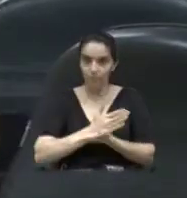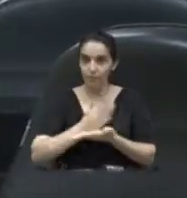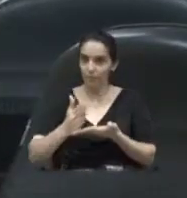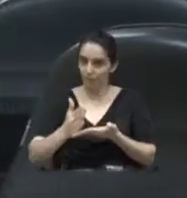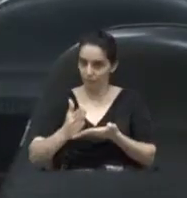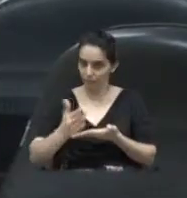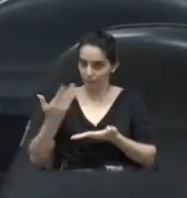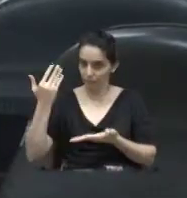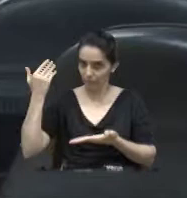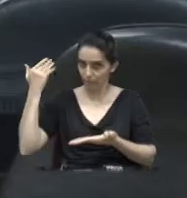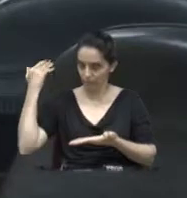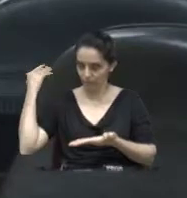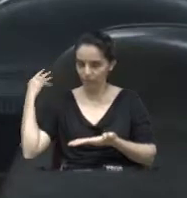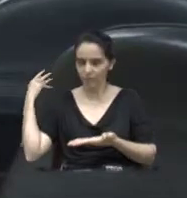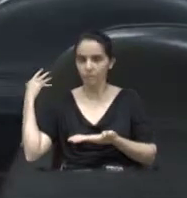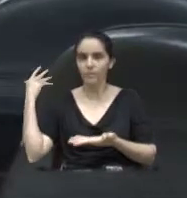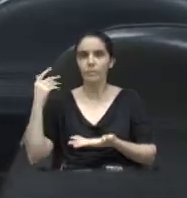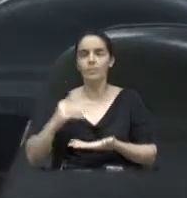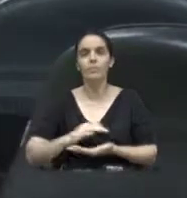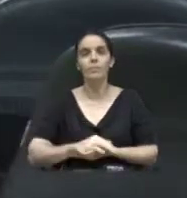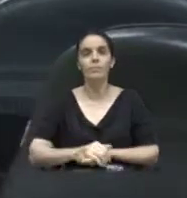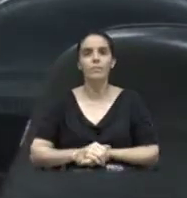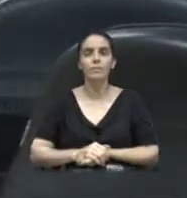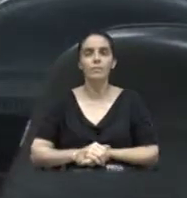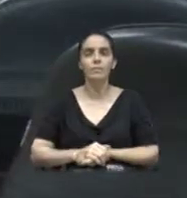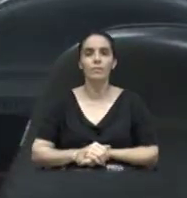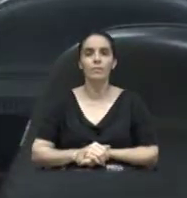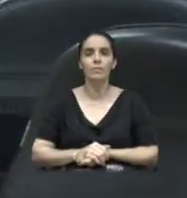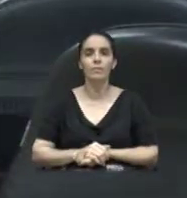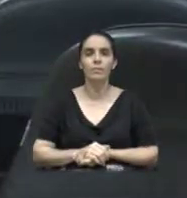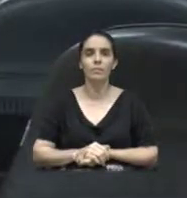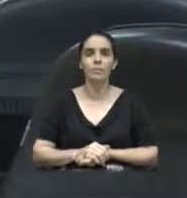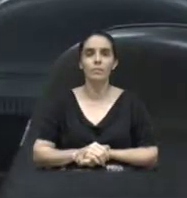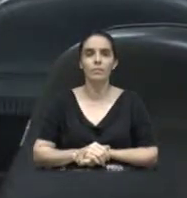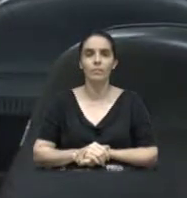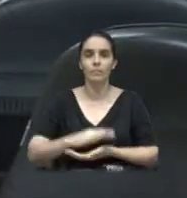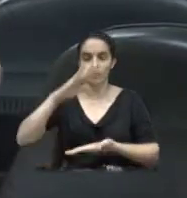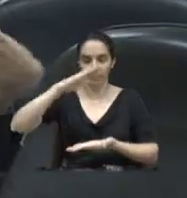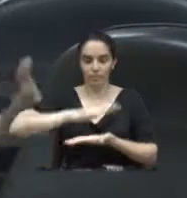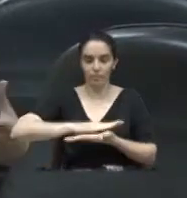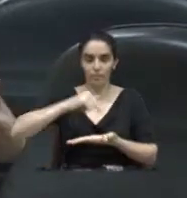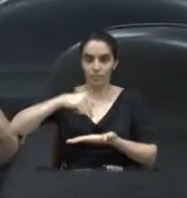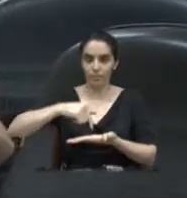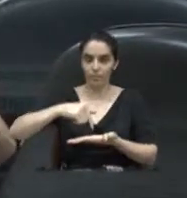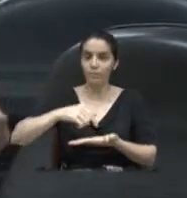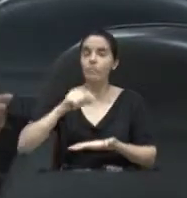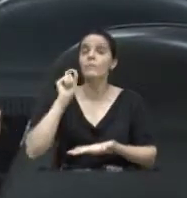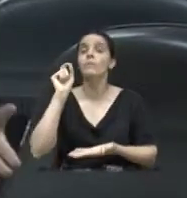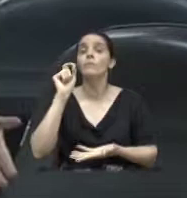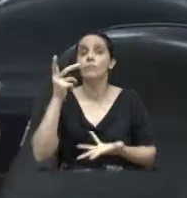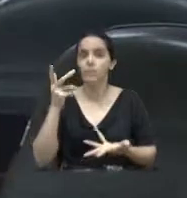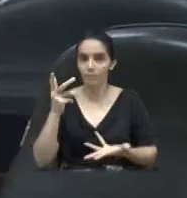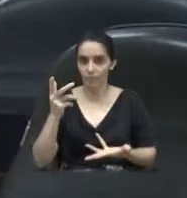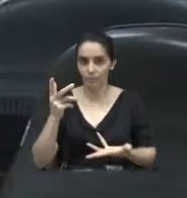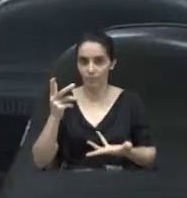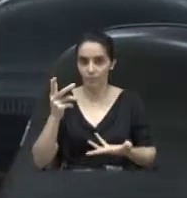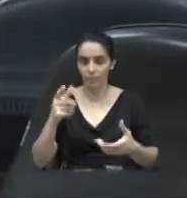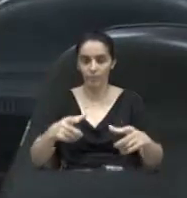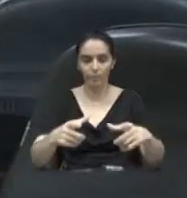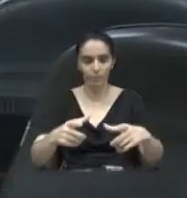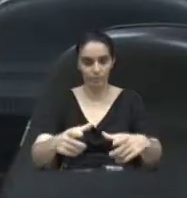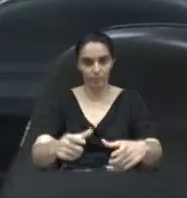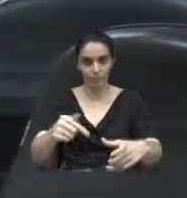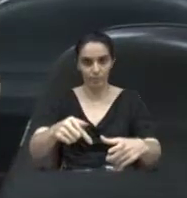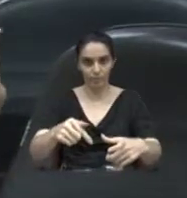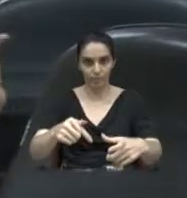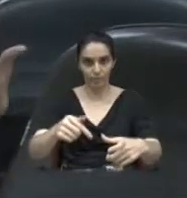princípio da aquisição, que foi realmente no governo Félix, era para que pudesse potencializar os ecopontos, para